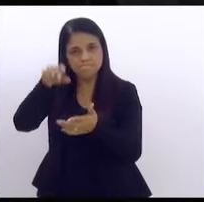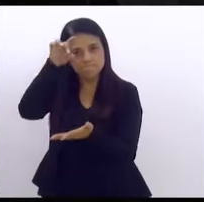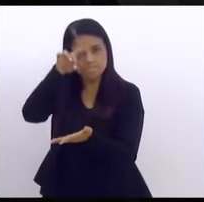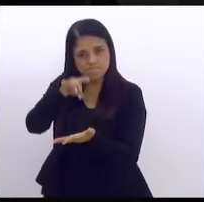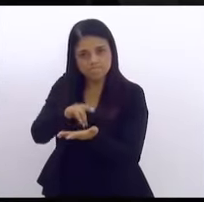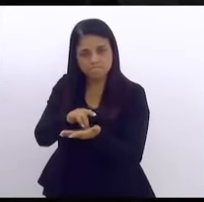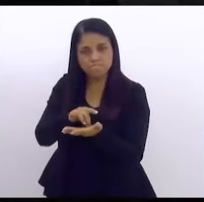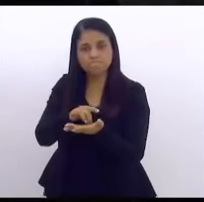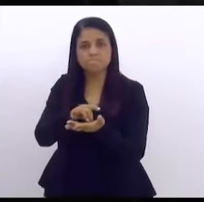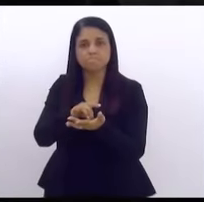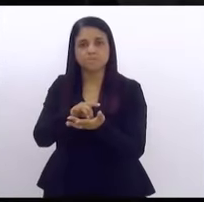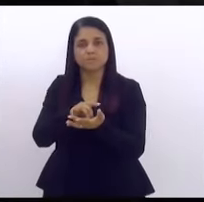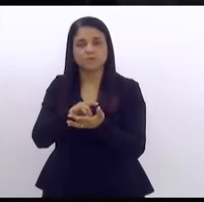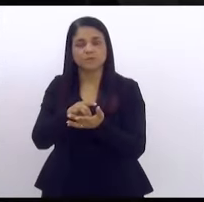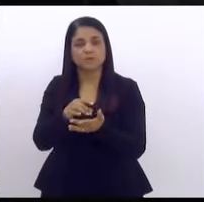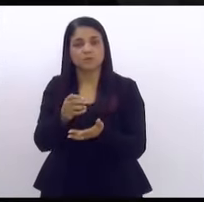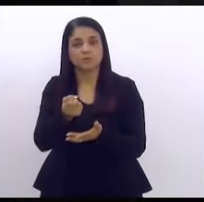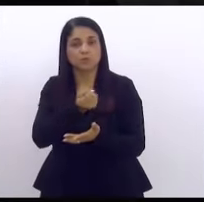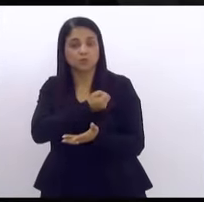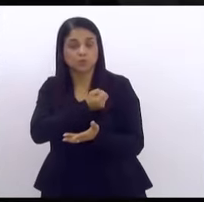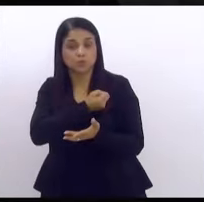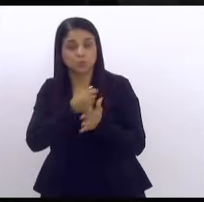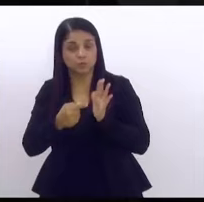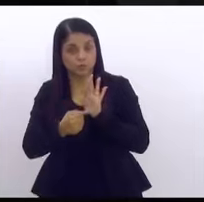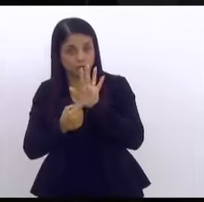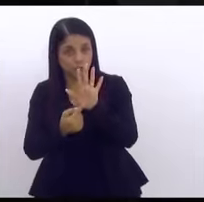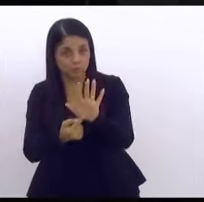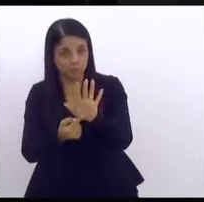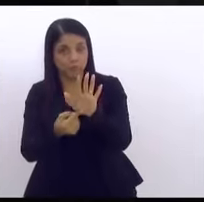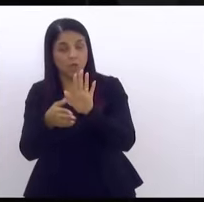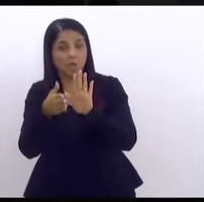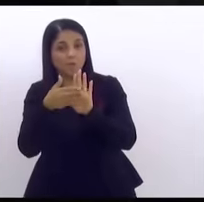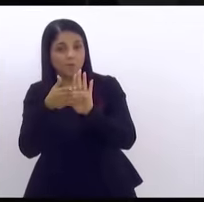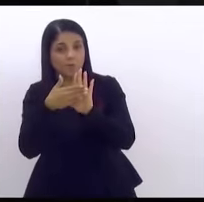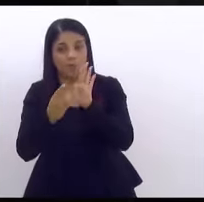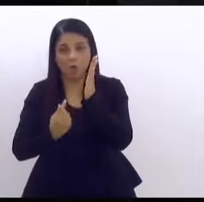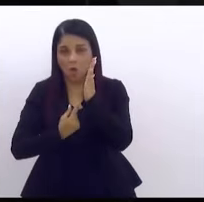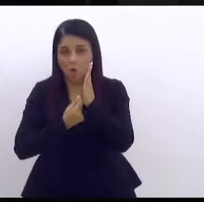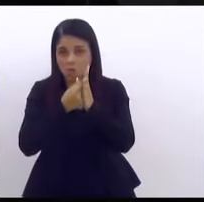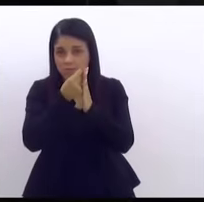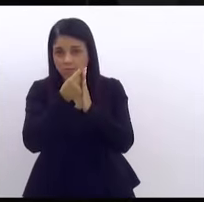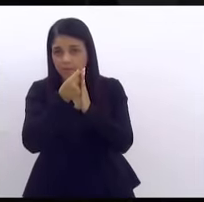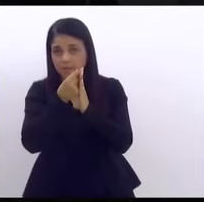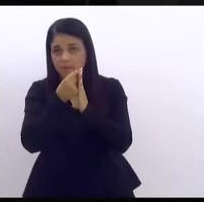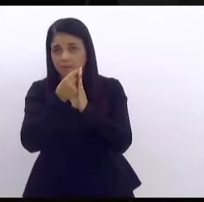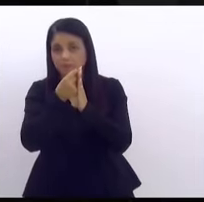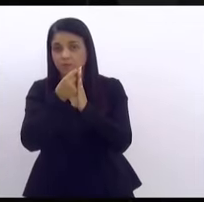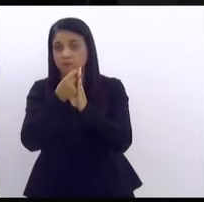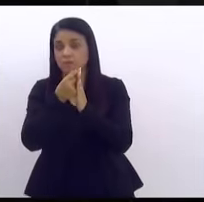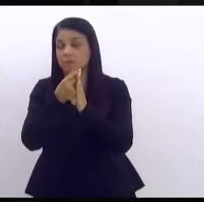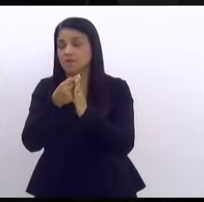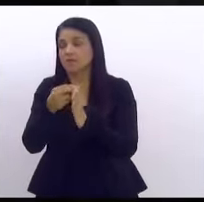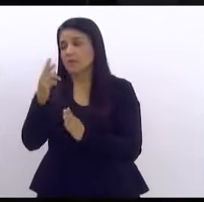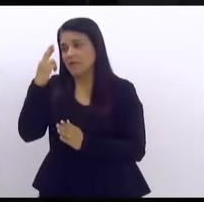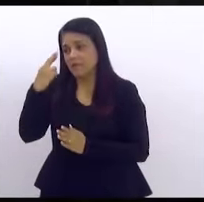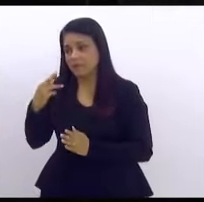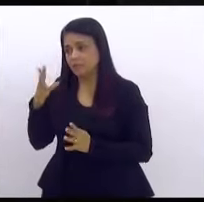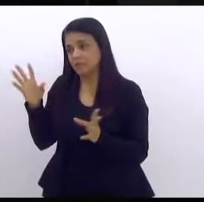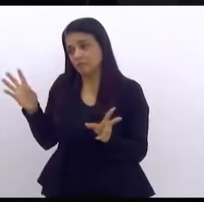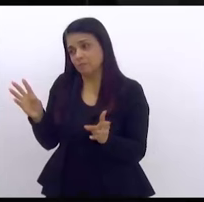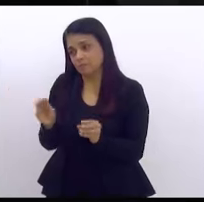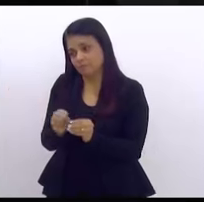efetiva. Porém, os números apresentados na proposta orçamentária, senhor presidente, de 2024... Renatinha, me perdoa, se você